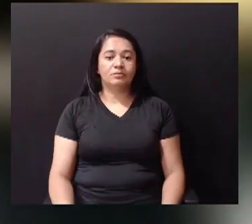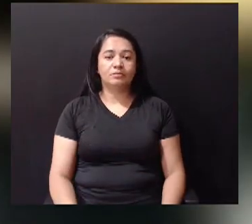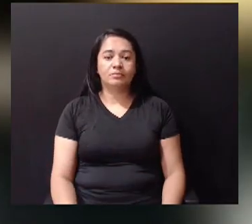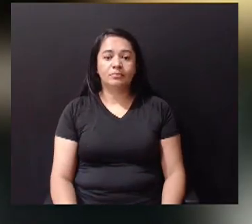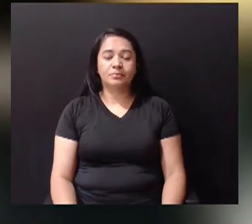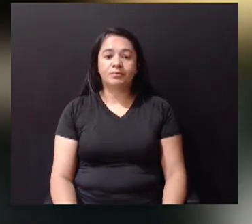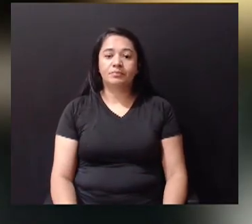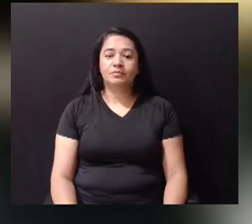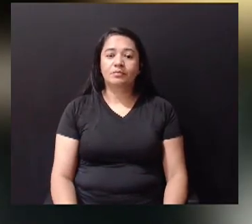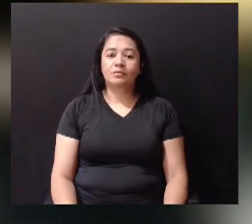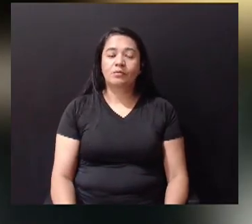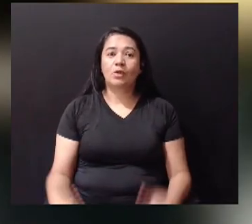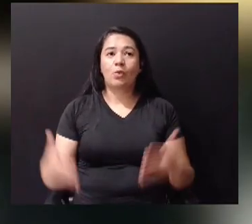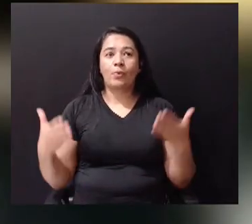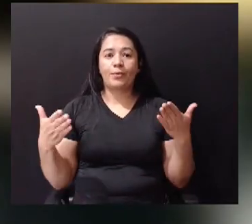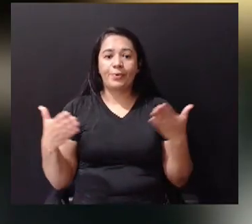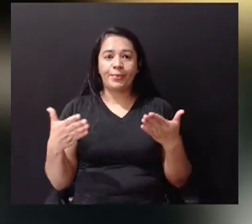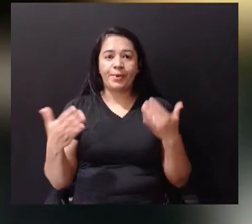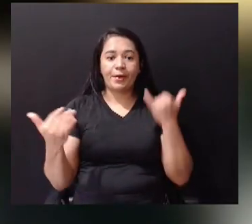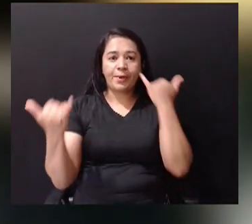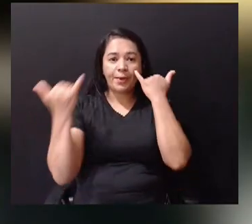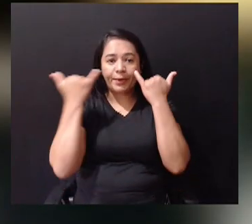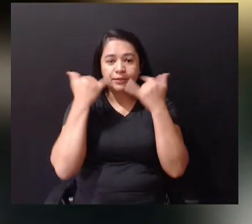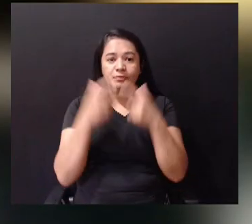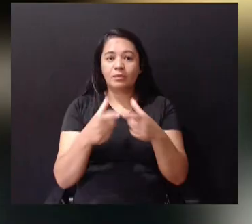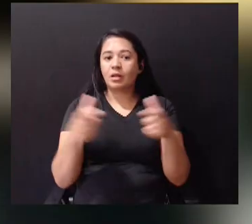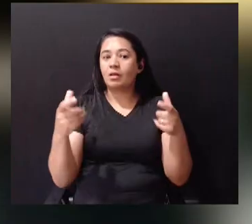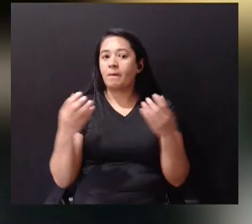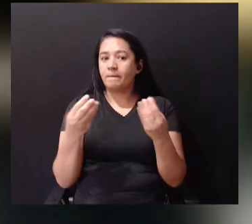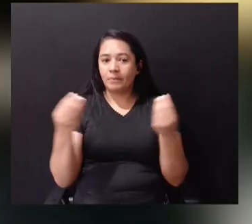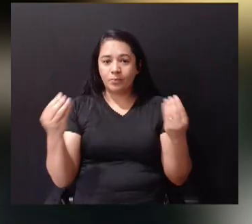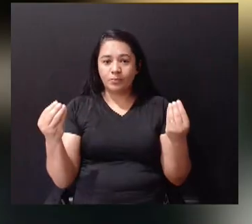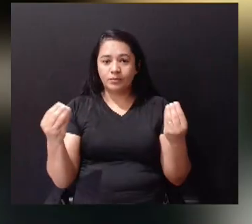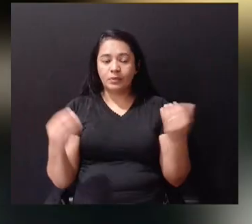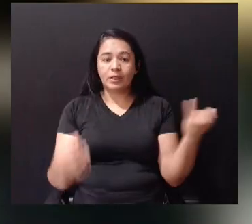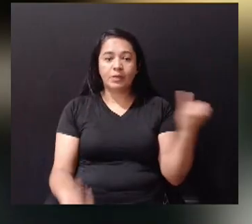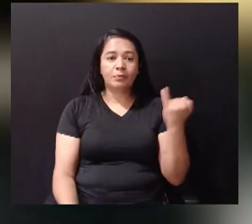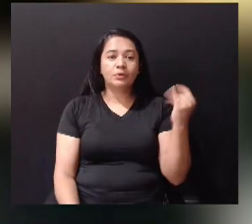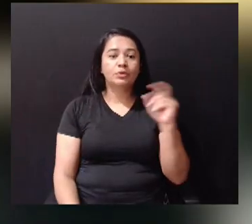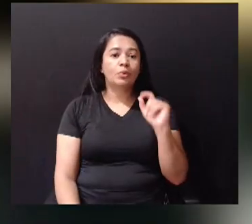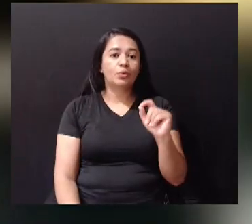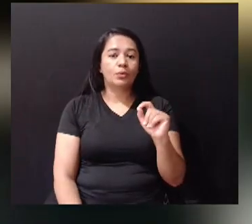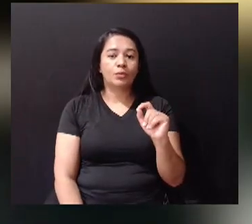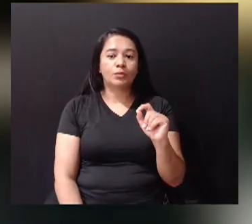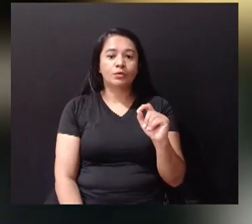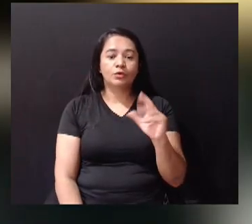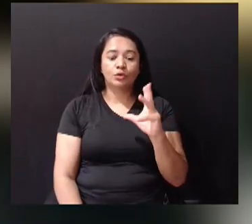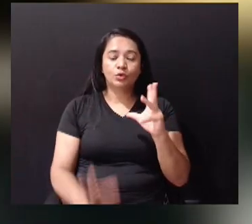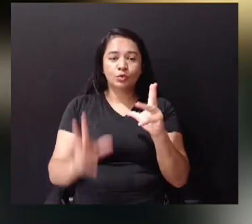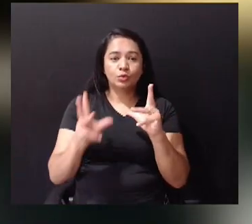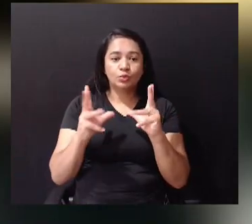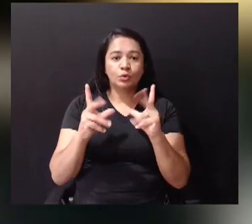dia, as informações aumentaram bastante. Acho importante mesmo todos estarem